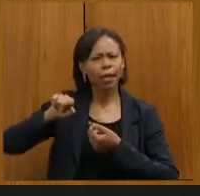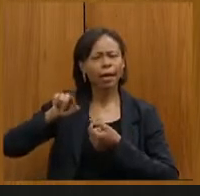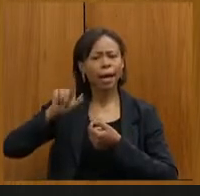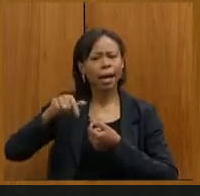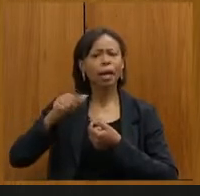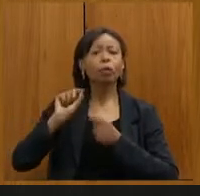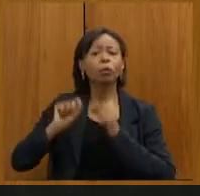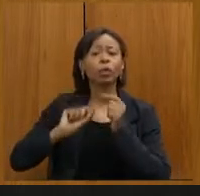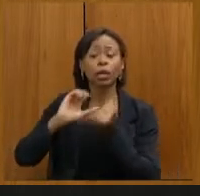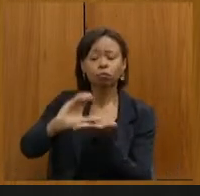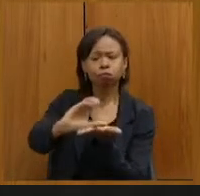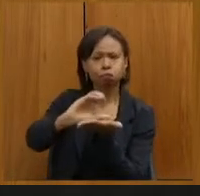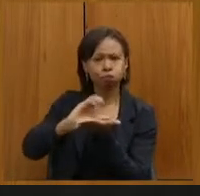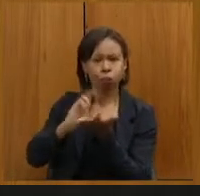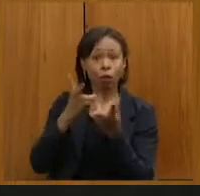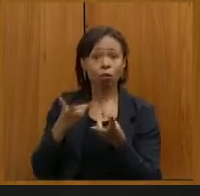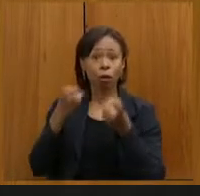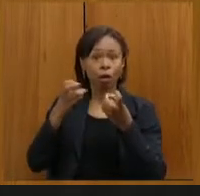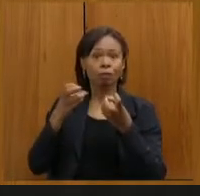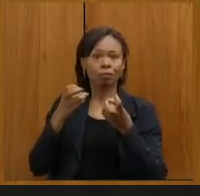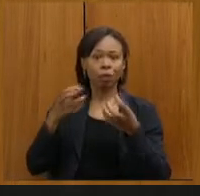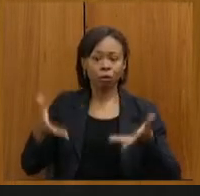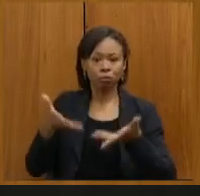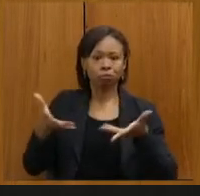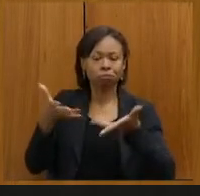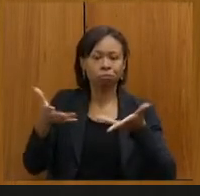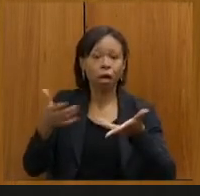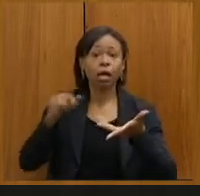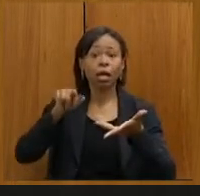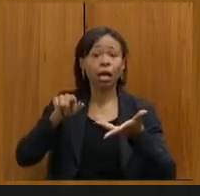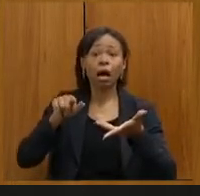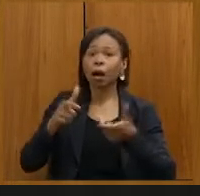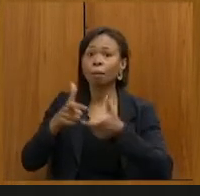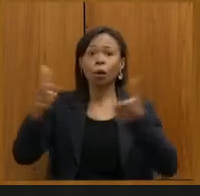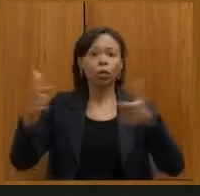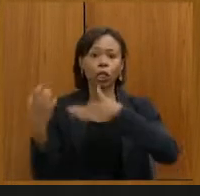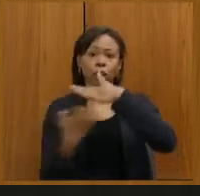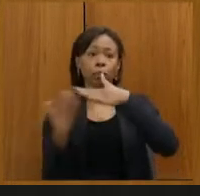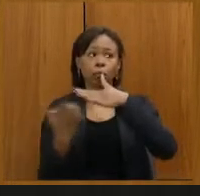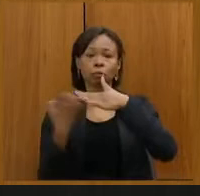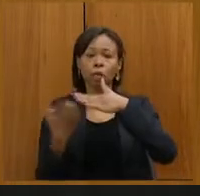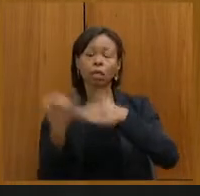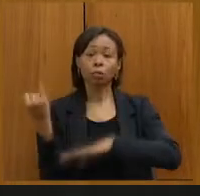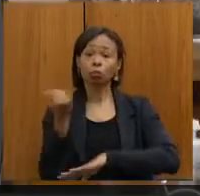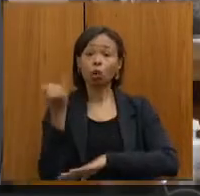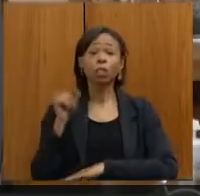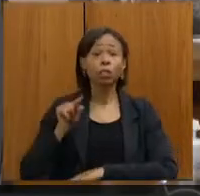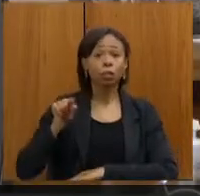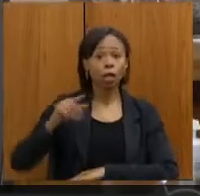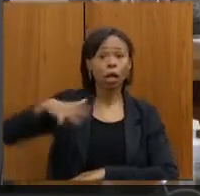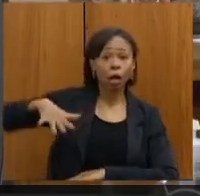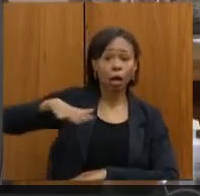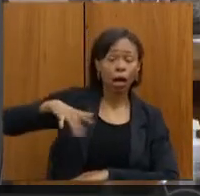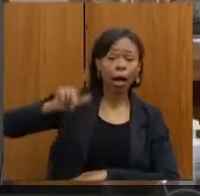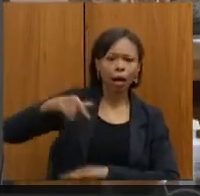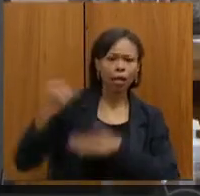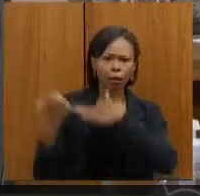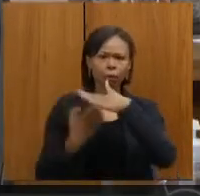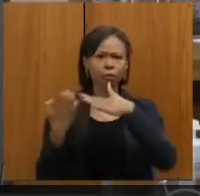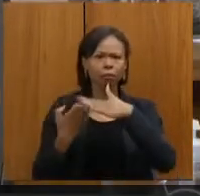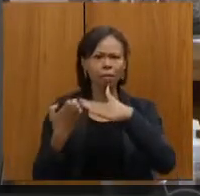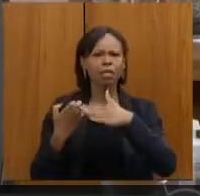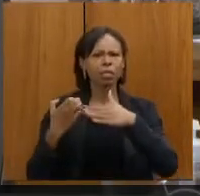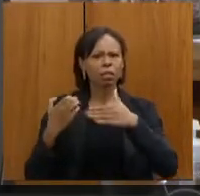atração de investimento em que as grandes grandes e-commerces estão a Cervejaria outras grandes são são empresas dinâmicas